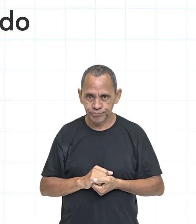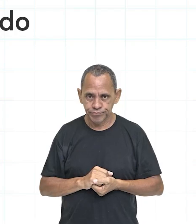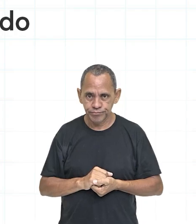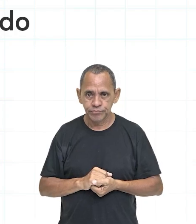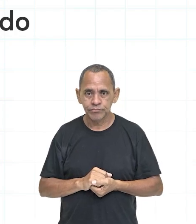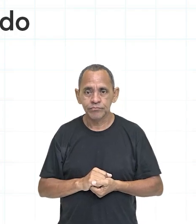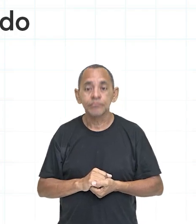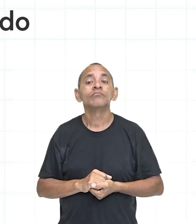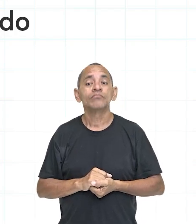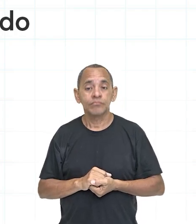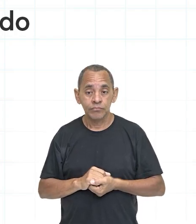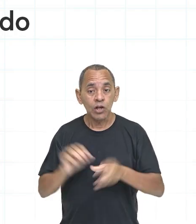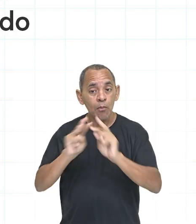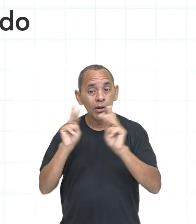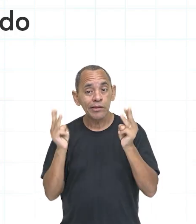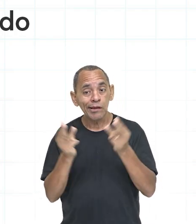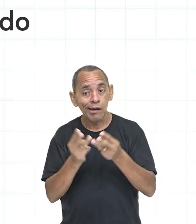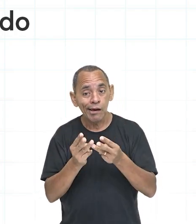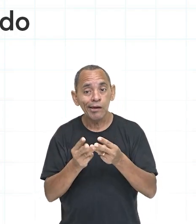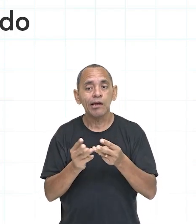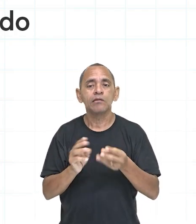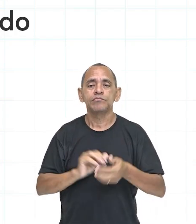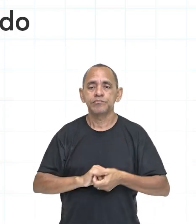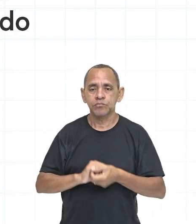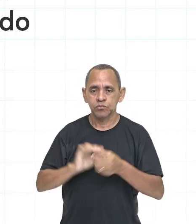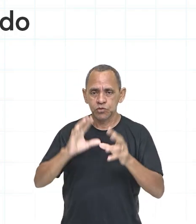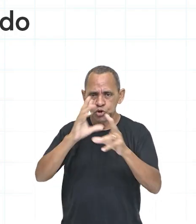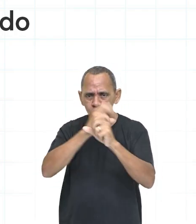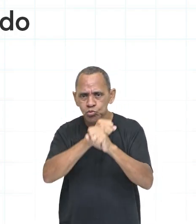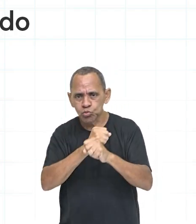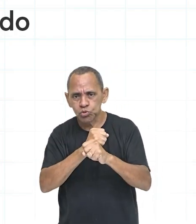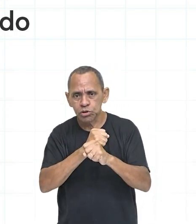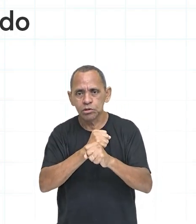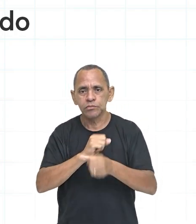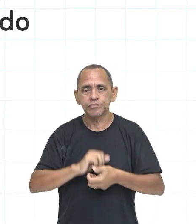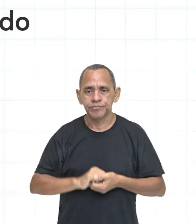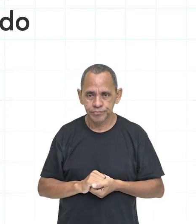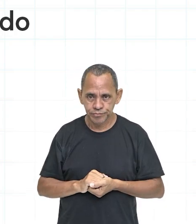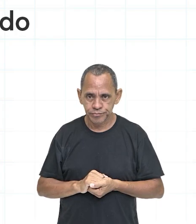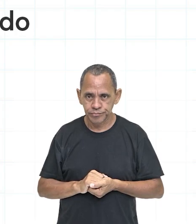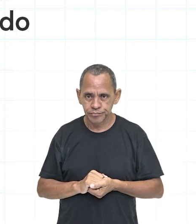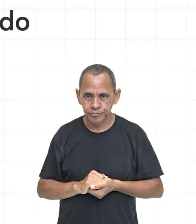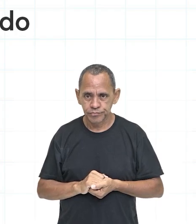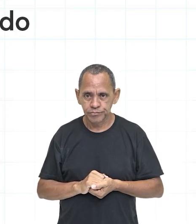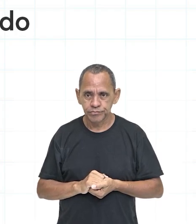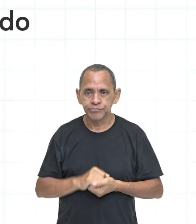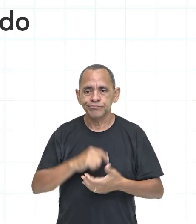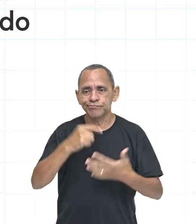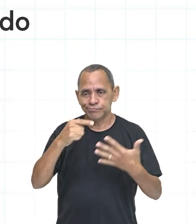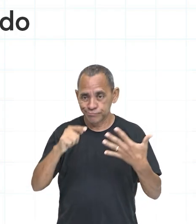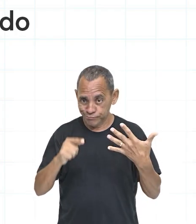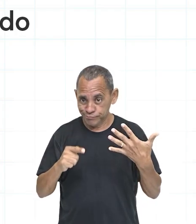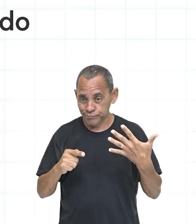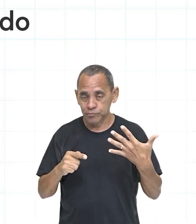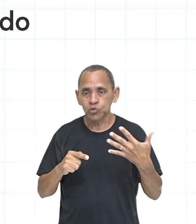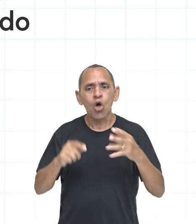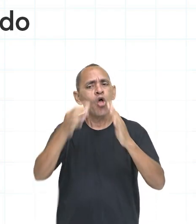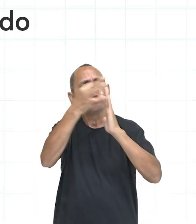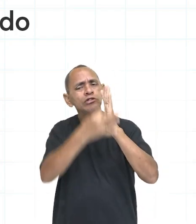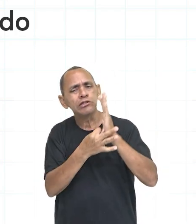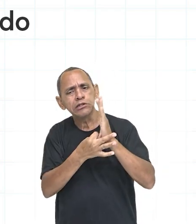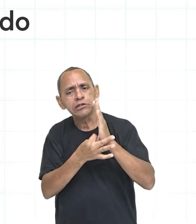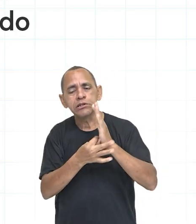energia escura são bem compreendidas e compõem cerca de 50% do universo? Não. No texto nem falava 50%, né? Ele sempre tratou